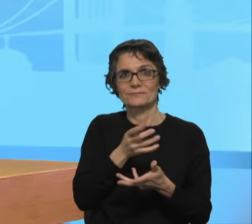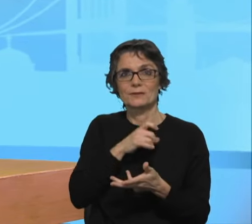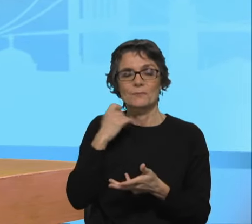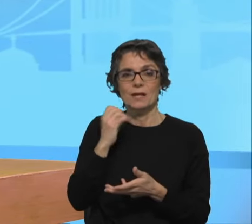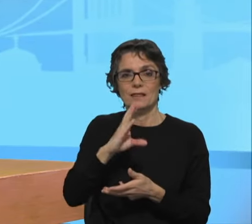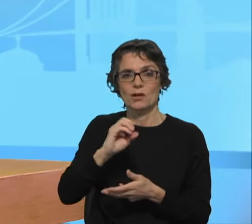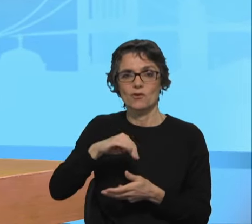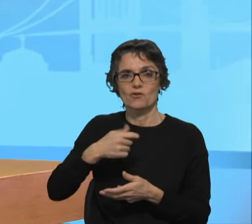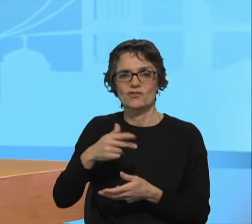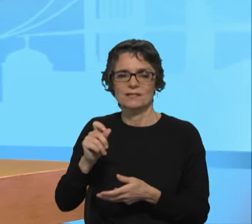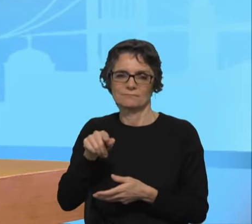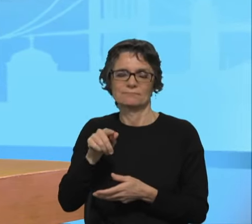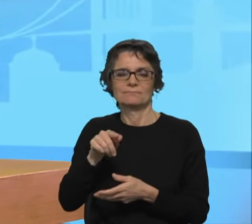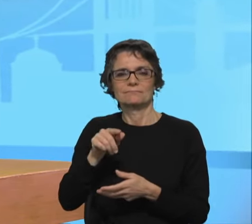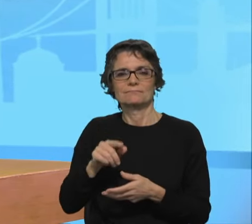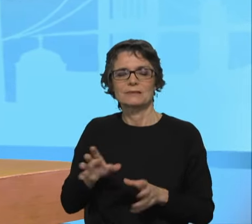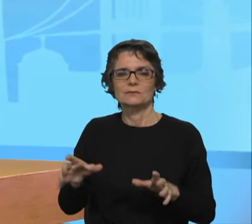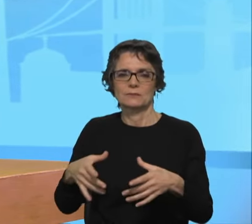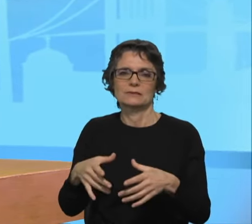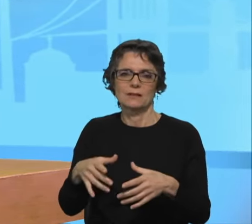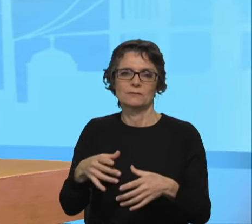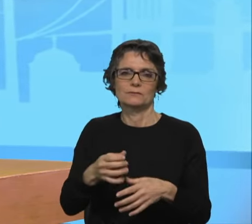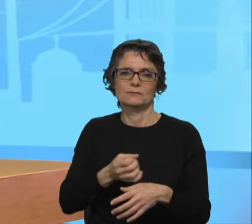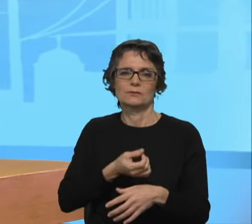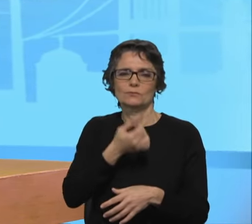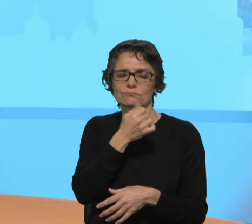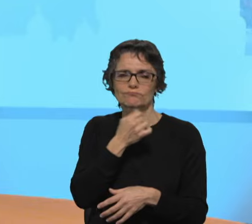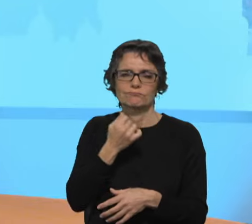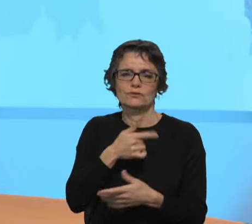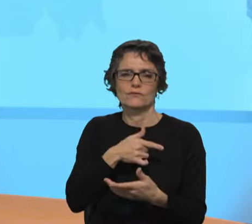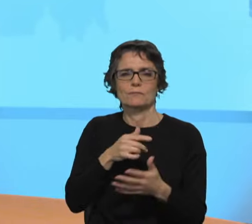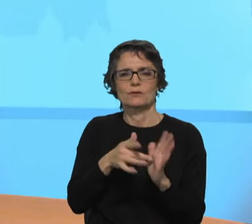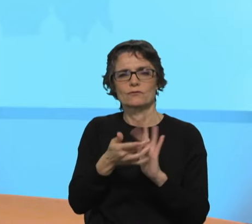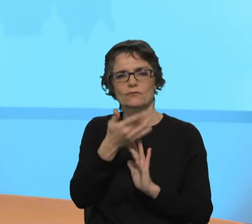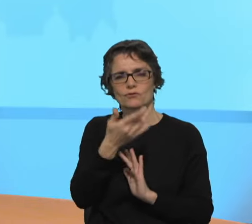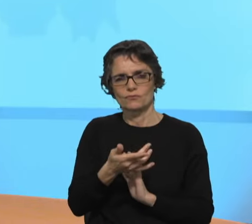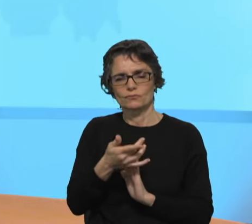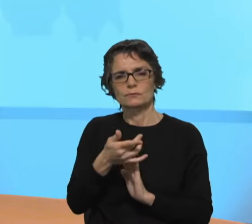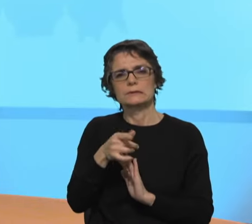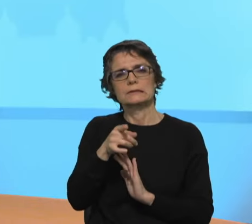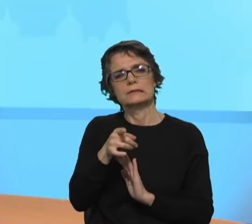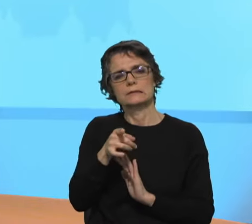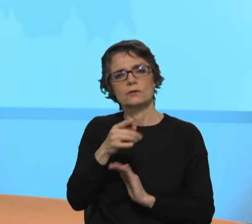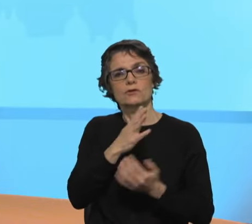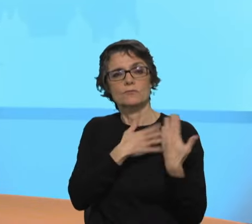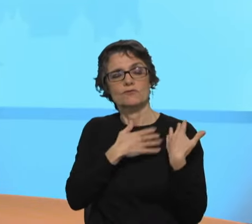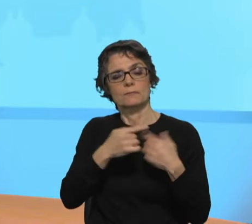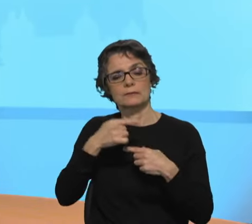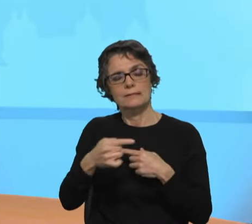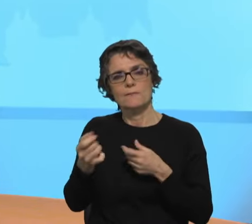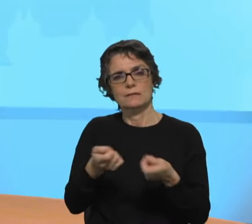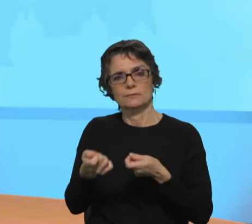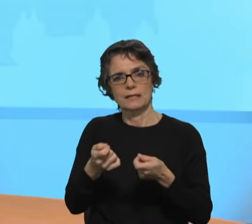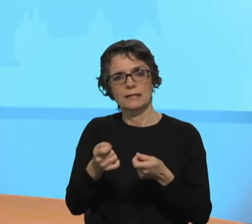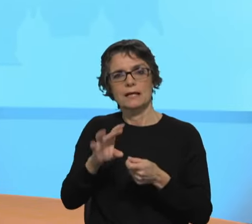da Congregação da Paixão de Jesus Cristo, conhecida como Passionistas, e responsável pela programação da Semana Santa em